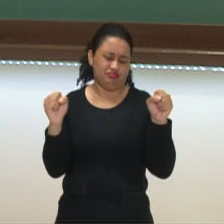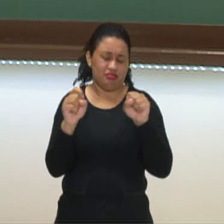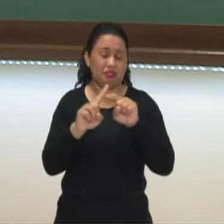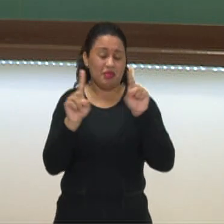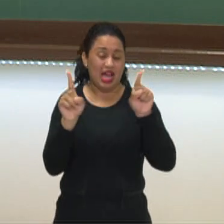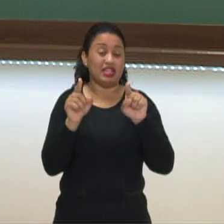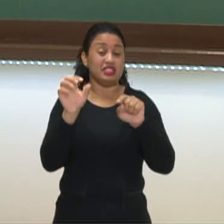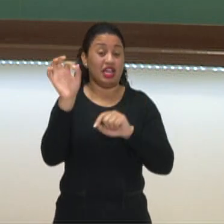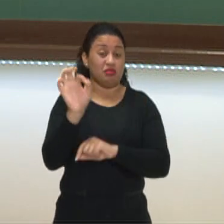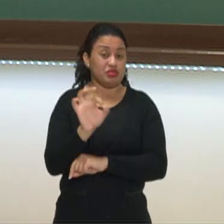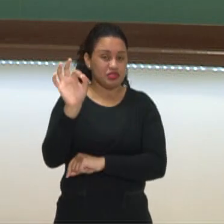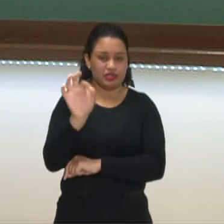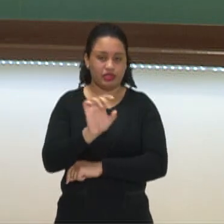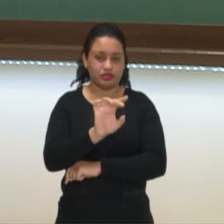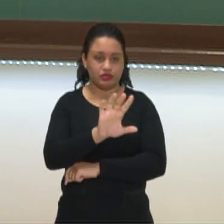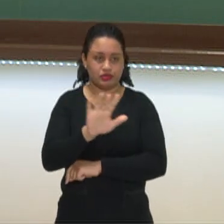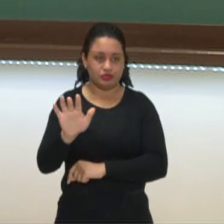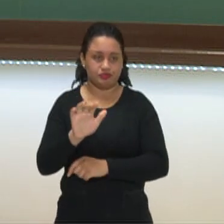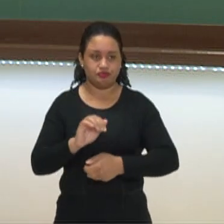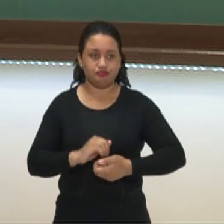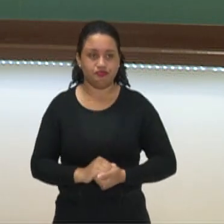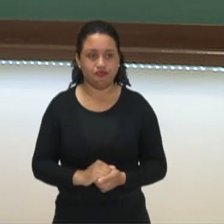questão de média.